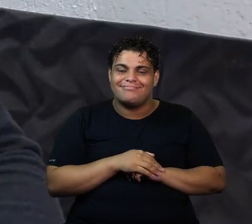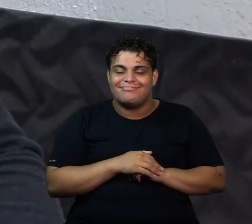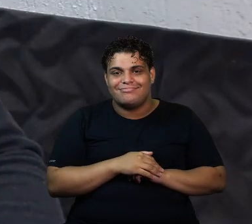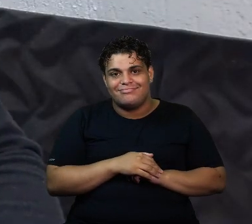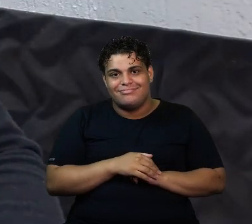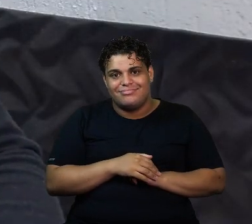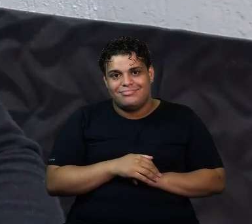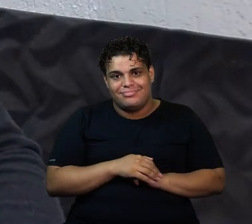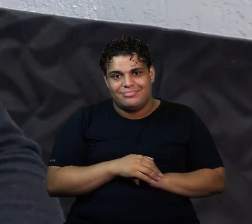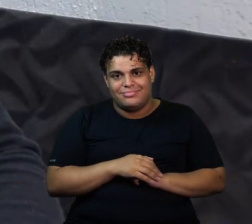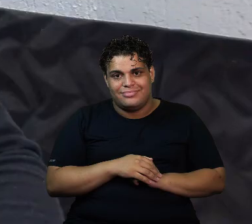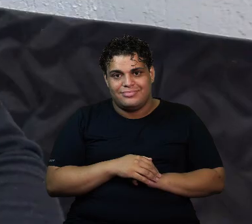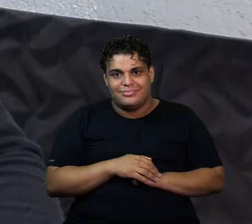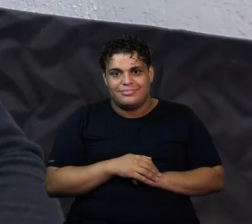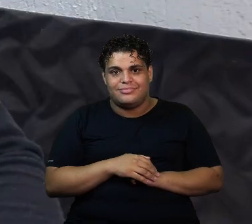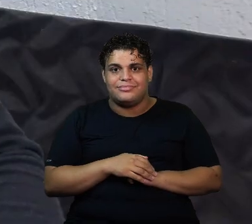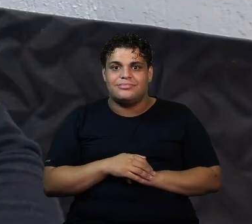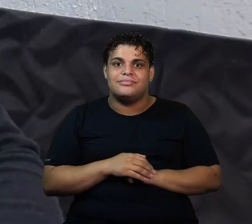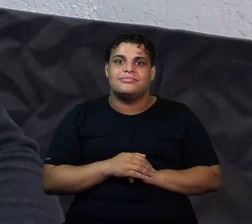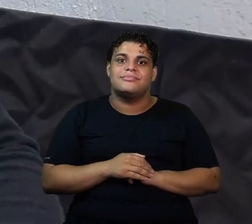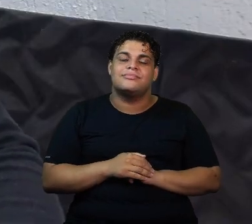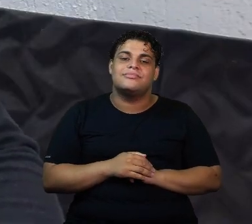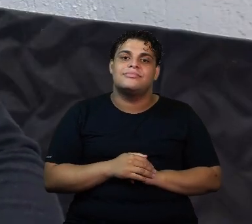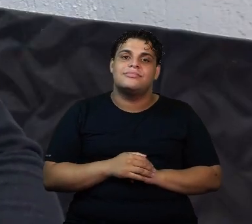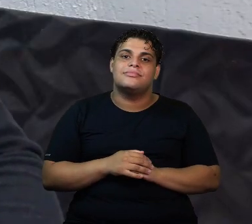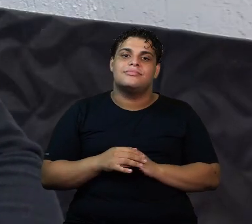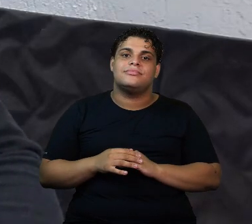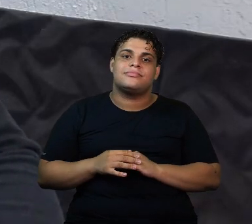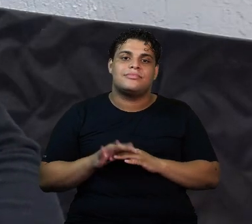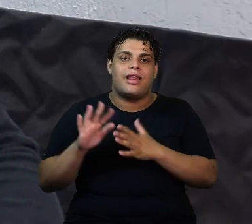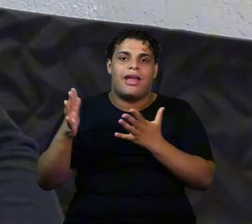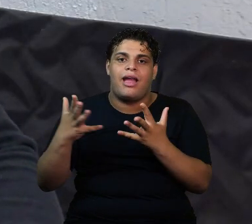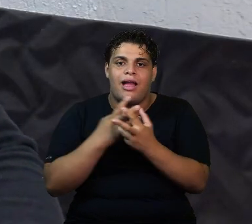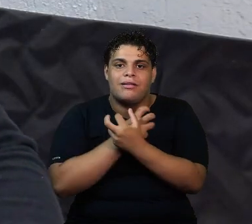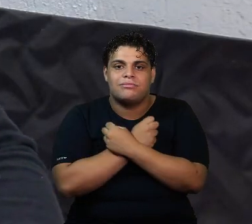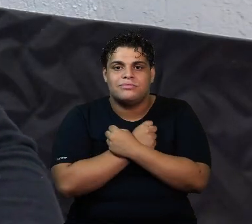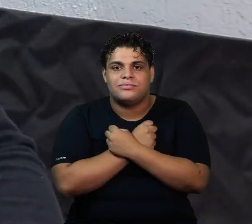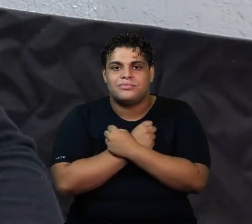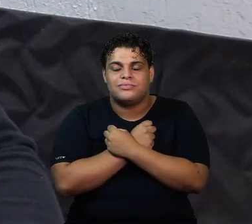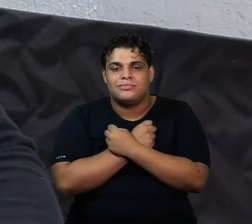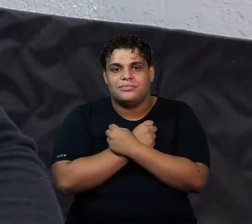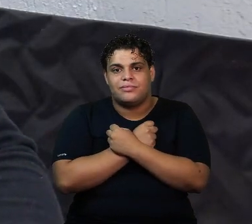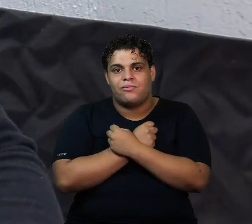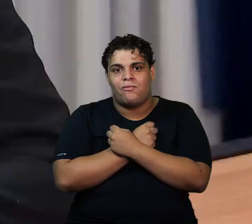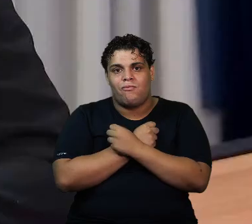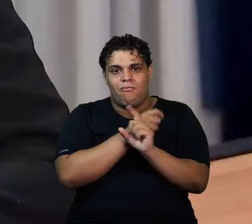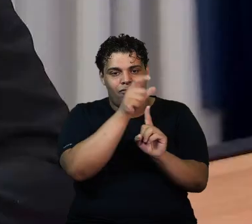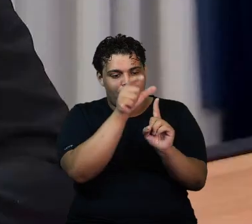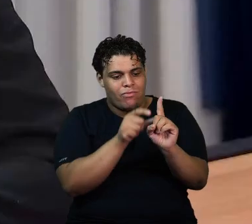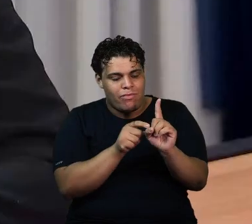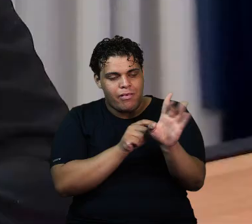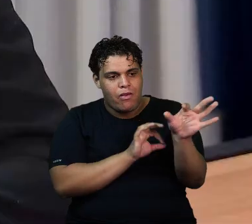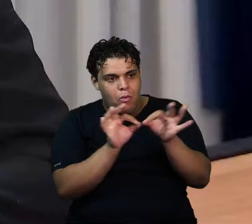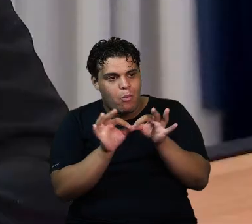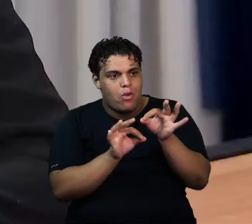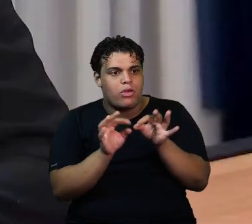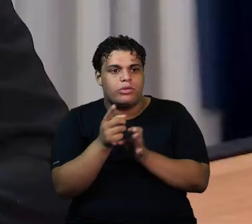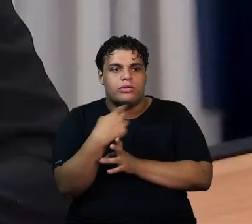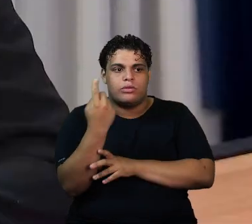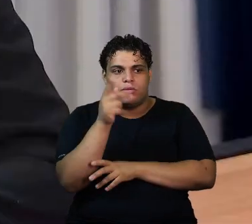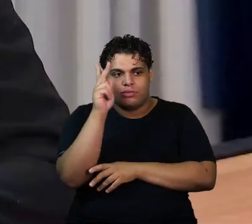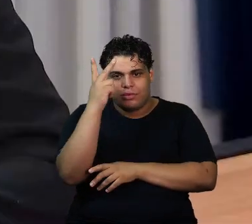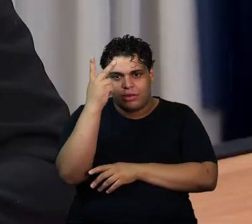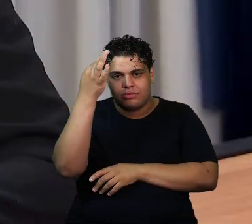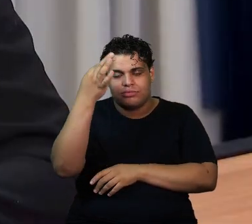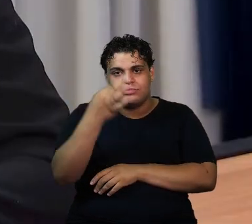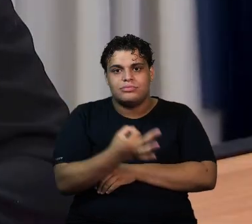já, né, com todos esses projetos, e abraçou o nosso projeto, os nossos personagens, a nossa história. Então, eu tenho certeza